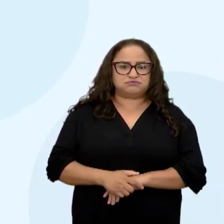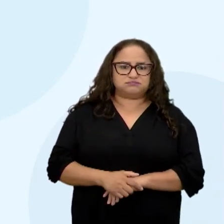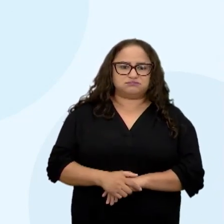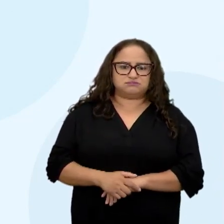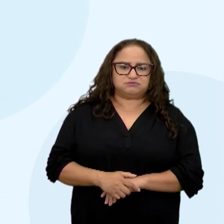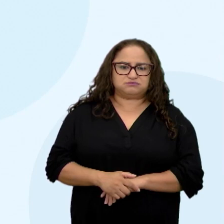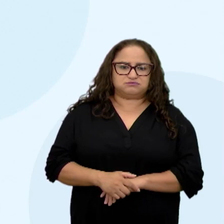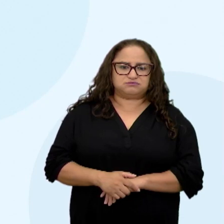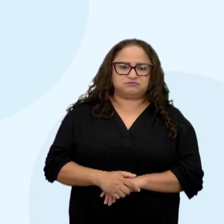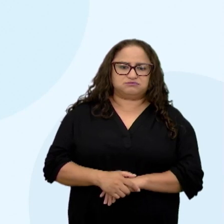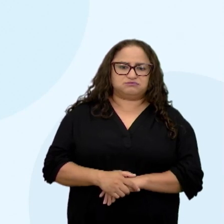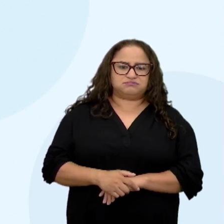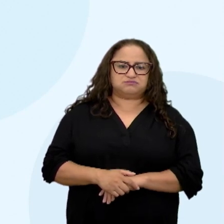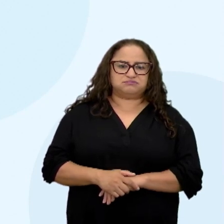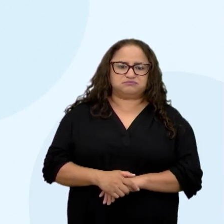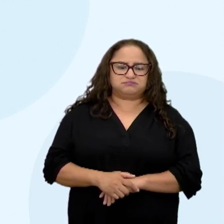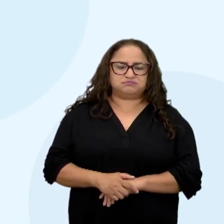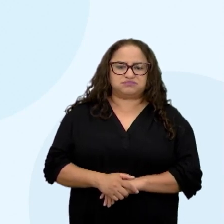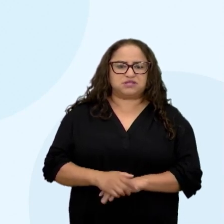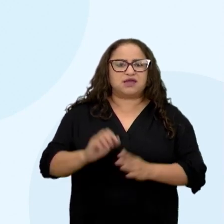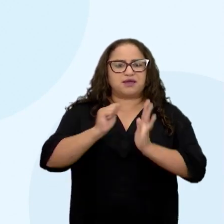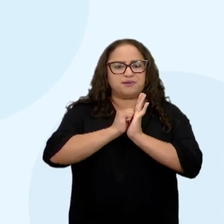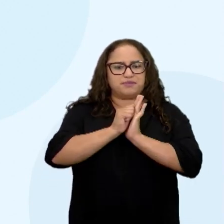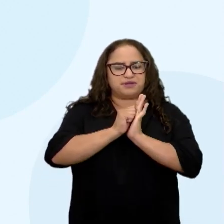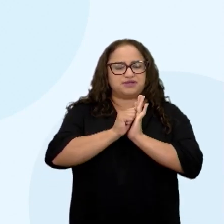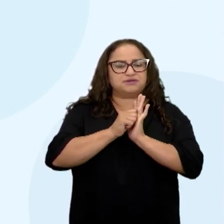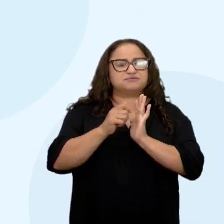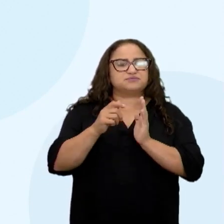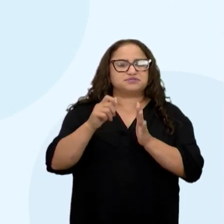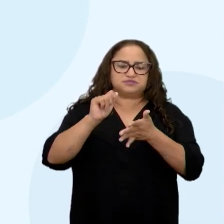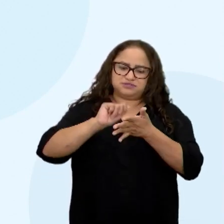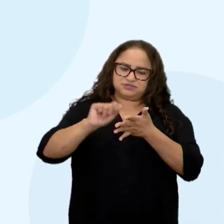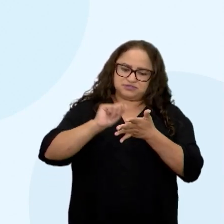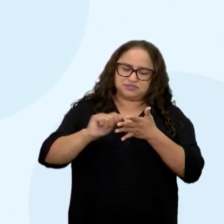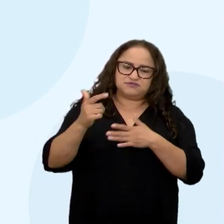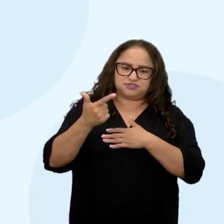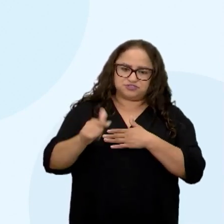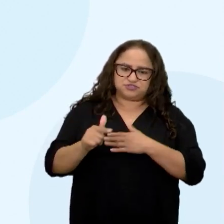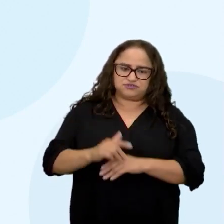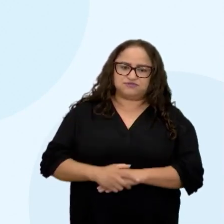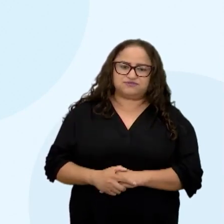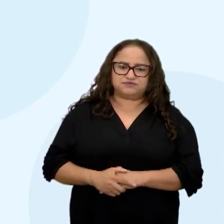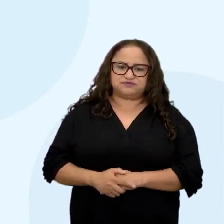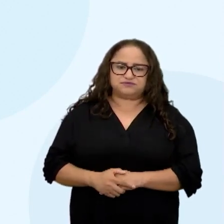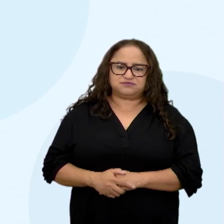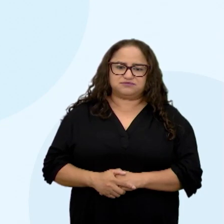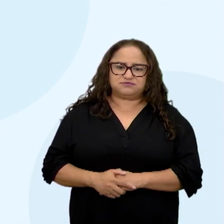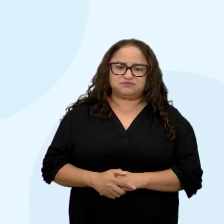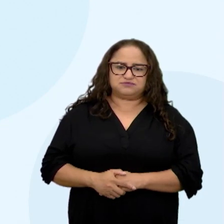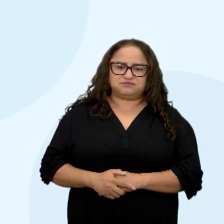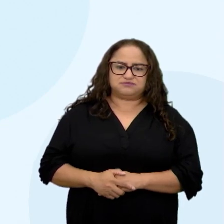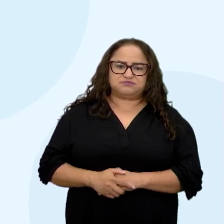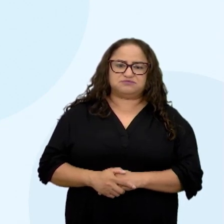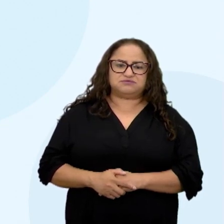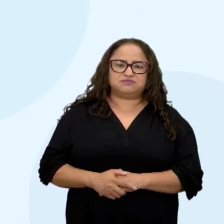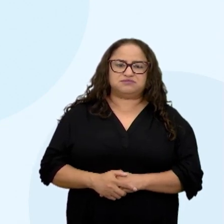menos aqui vai ter que ser menos também só apagar aqui para reescrever essa parte aqui de novo né que eu coloquei um maizinho